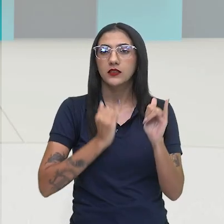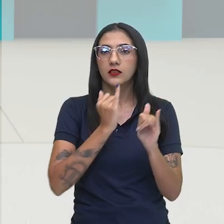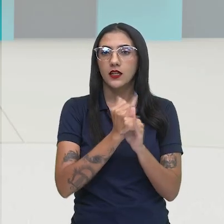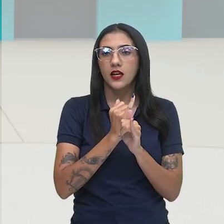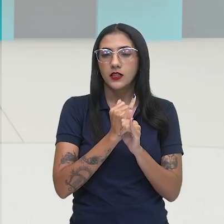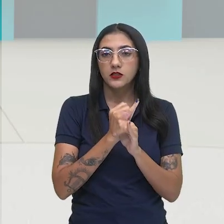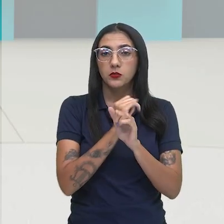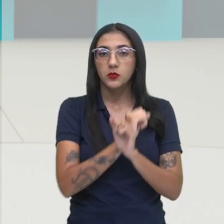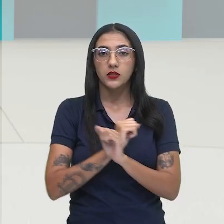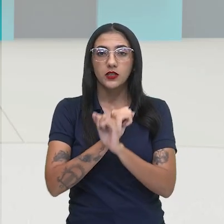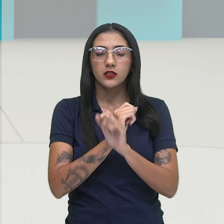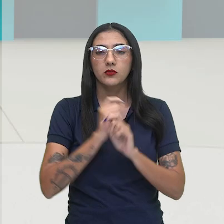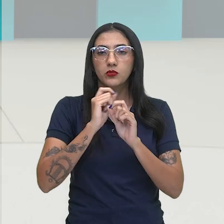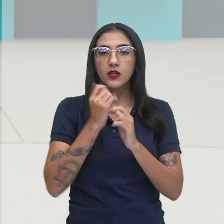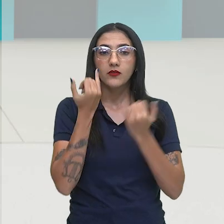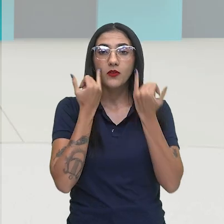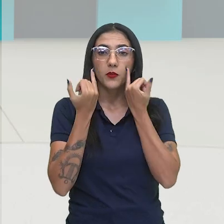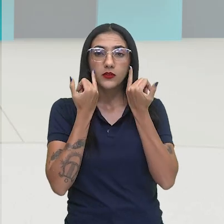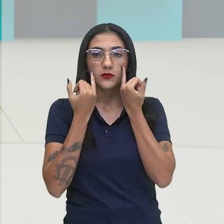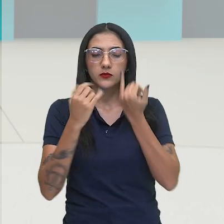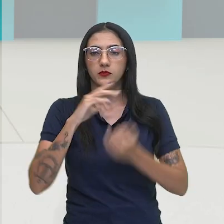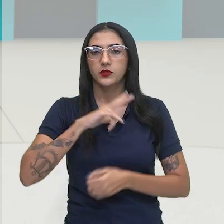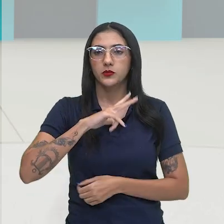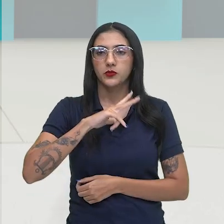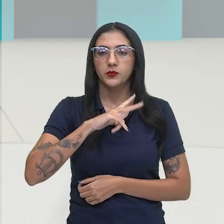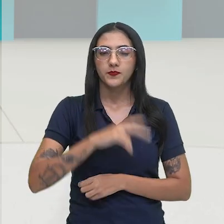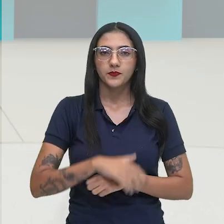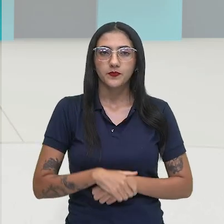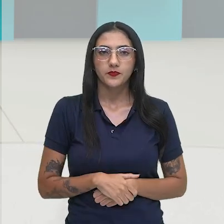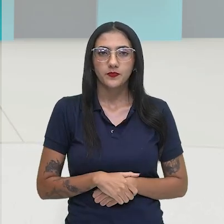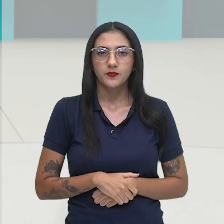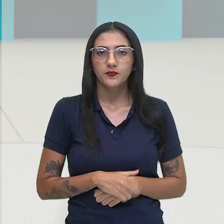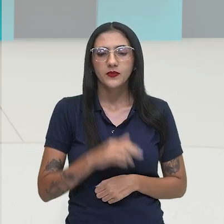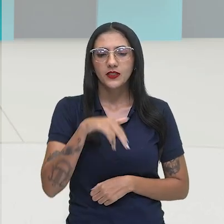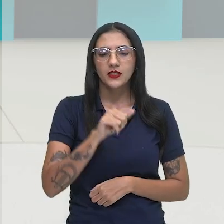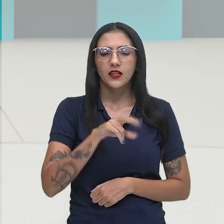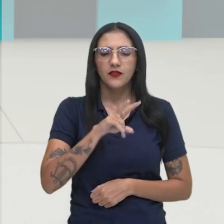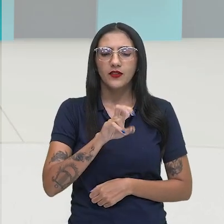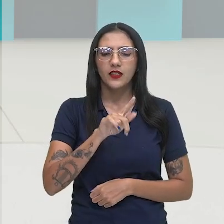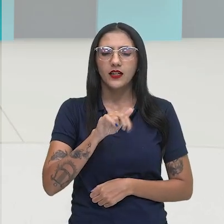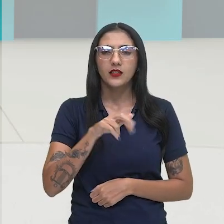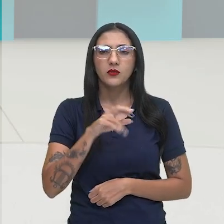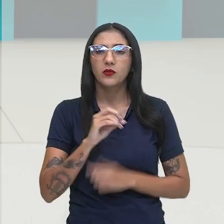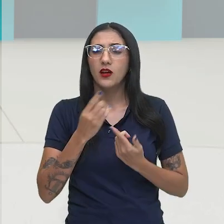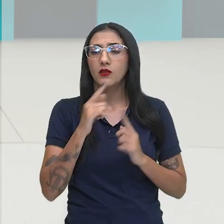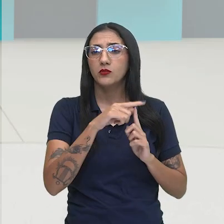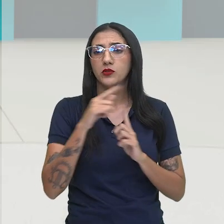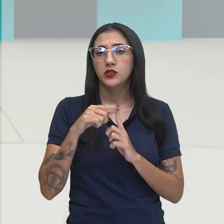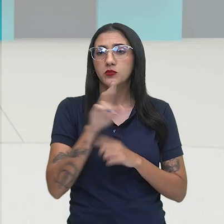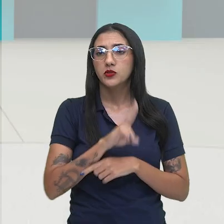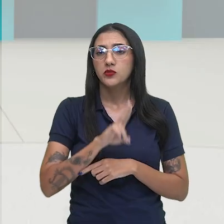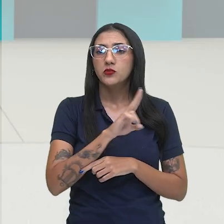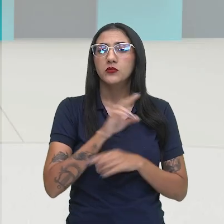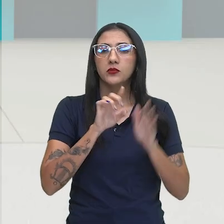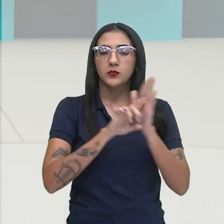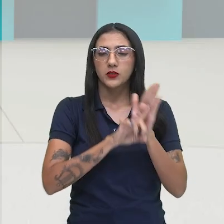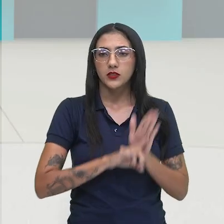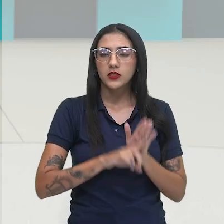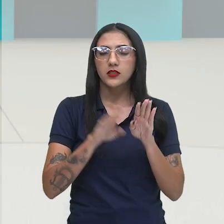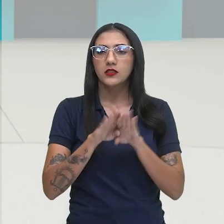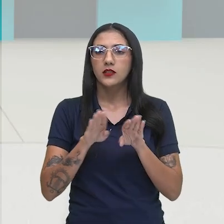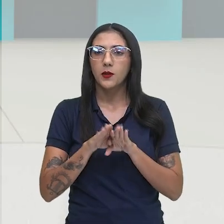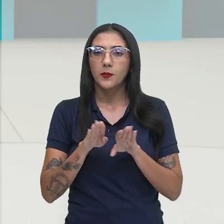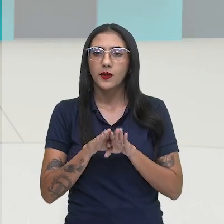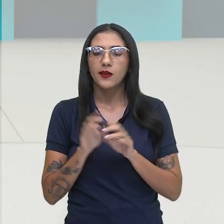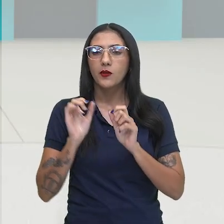protegendo dados sensíveis. Então, o navegador é aquilo que você usa para buscar informação e o servidor é aquilo